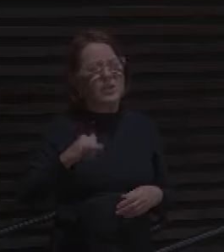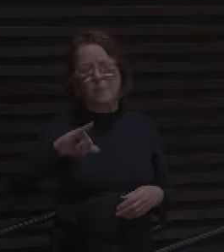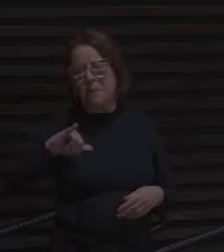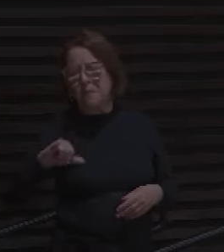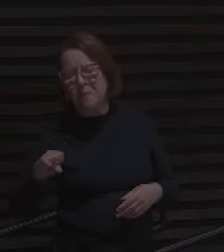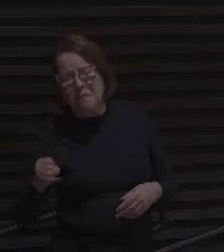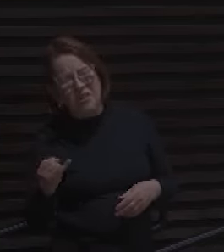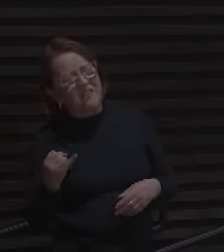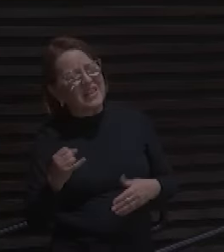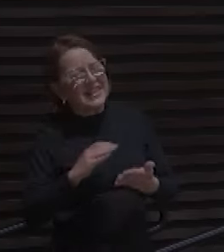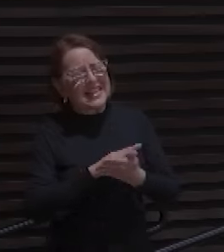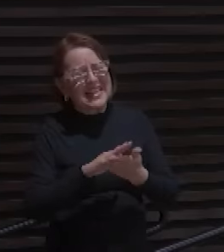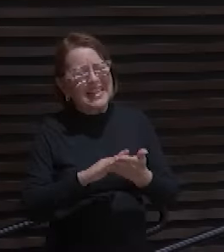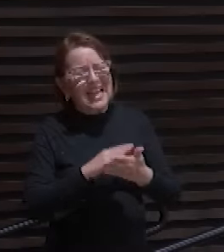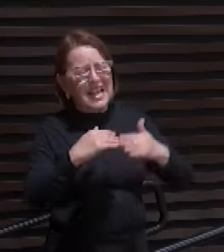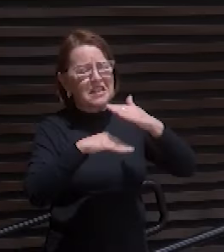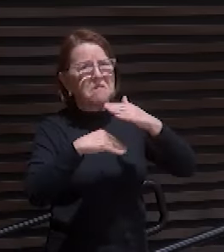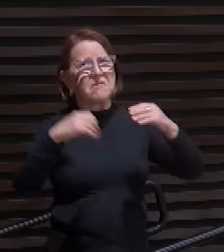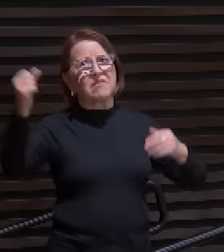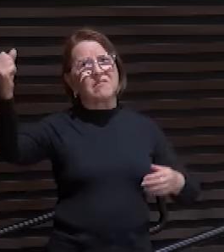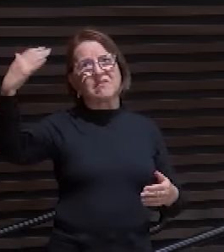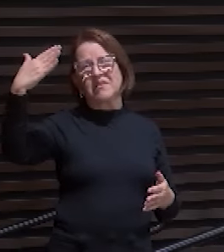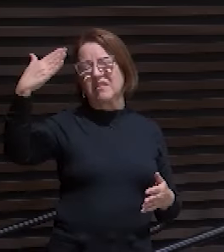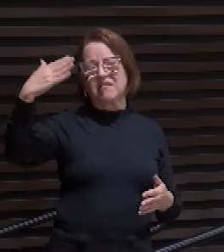aproveitou absolutamente nada.